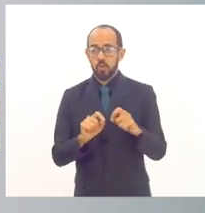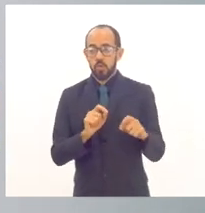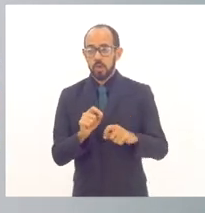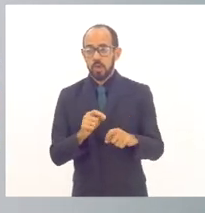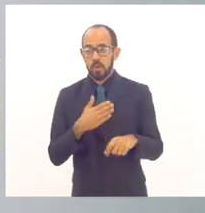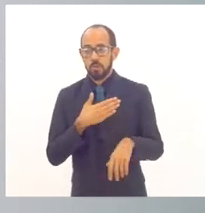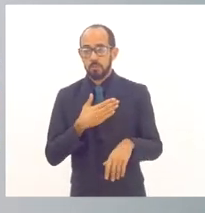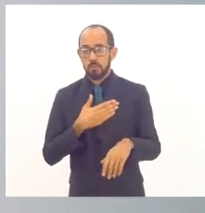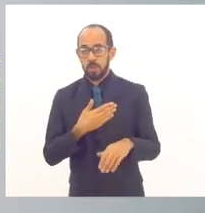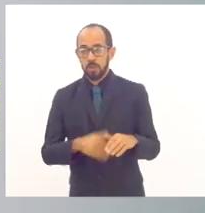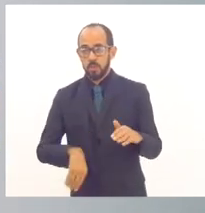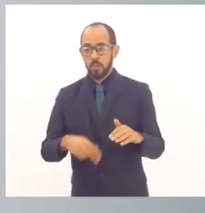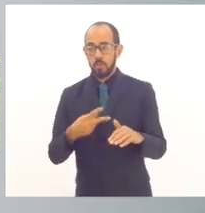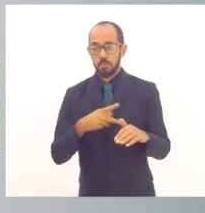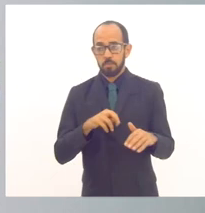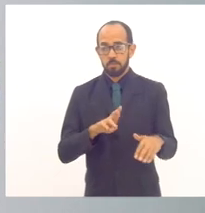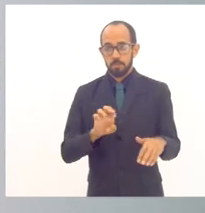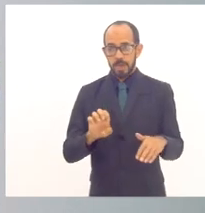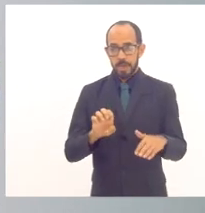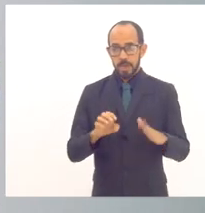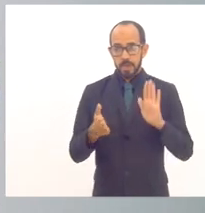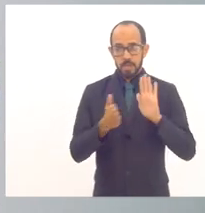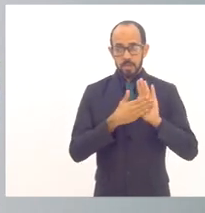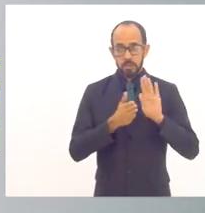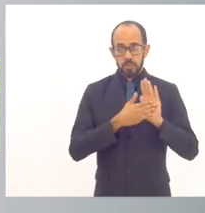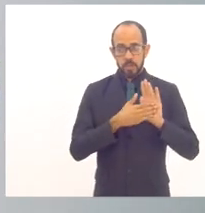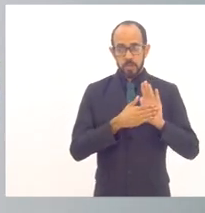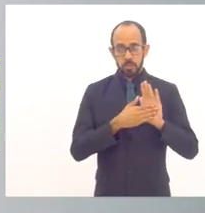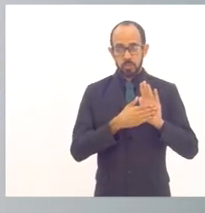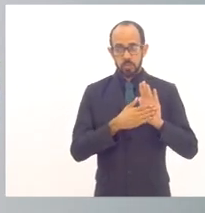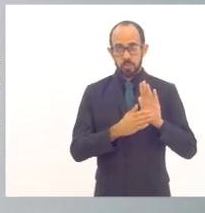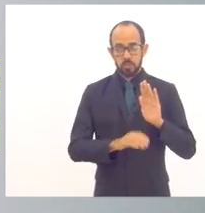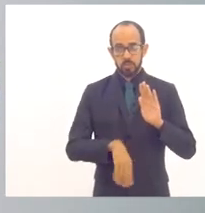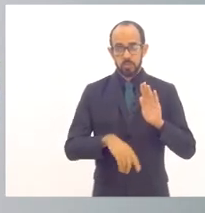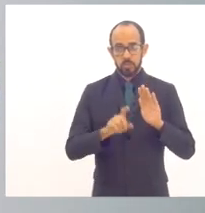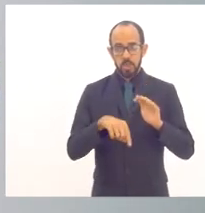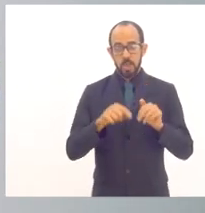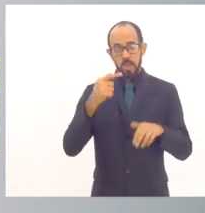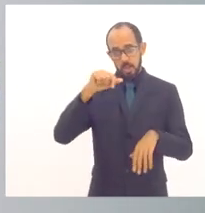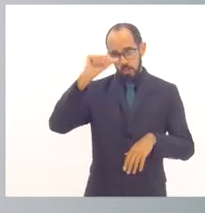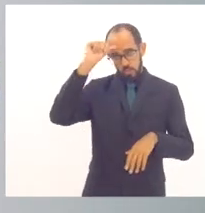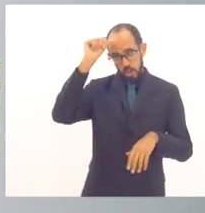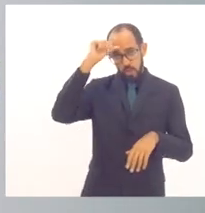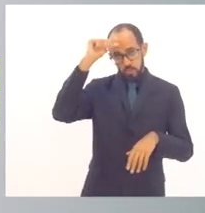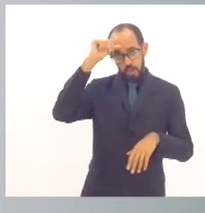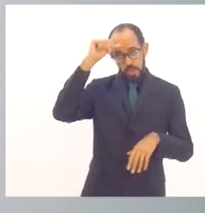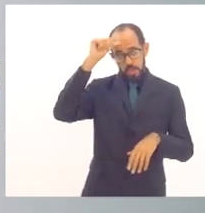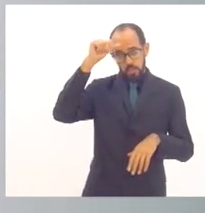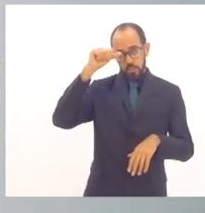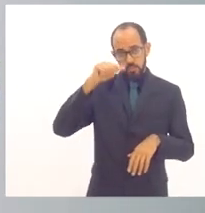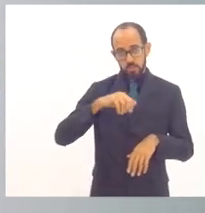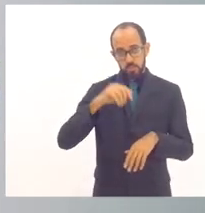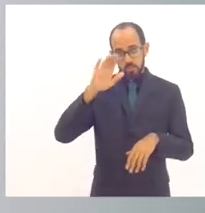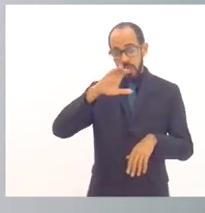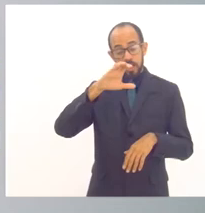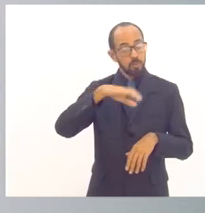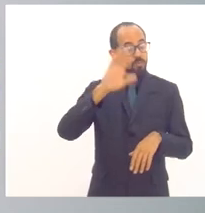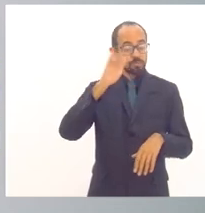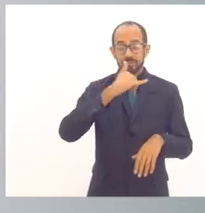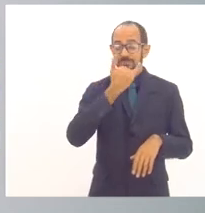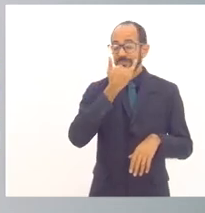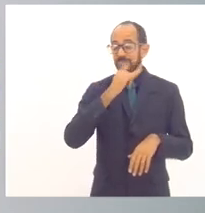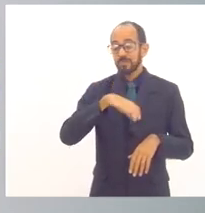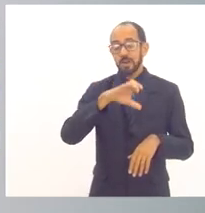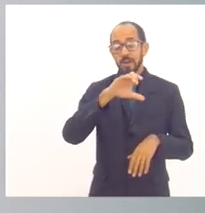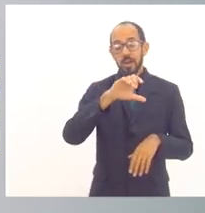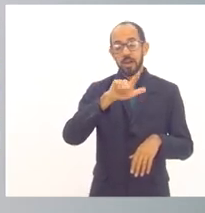meu pré-candidato, para que fique claro aqui para todo mundo, se chama Cláudio Caiado. Para que o pessoal entenda que eu não estou aqui para defender o